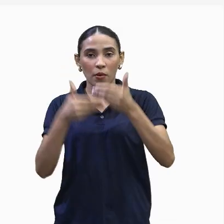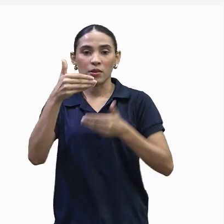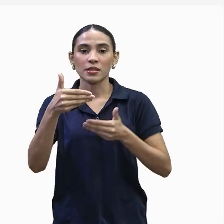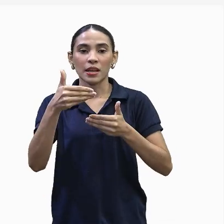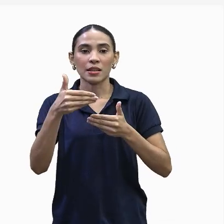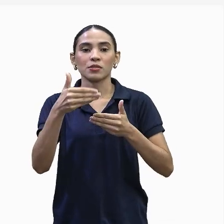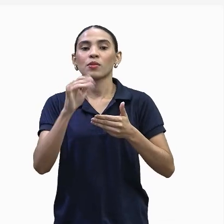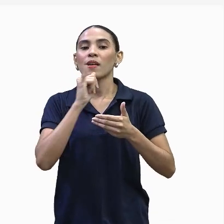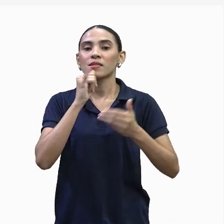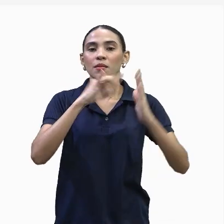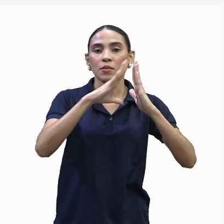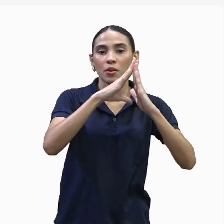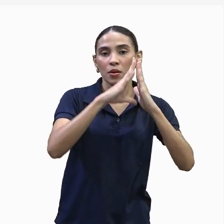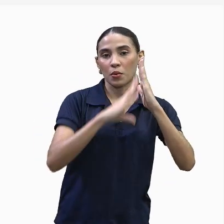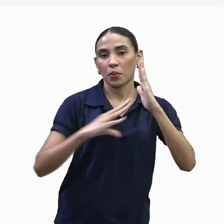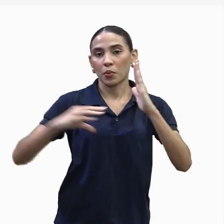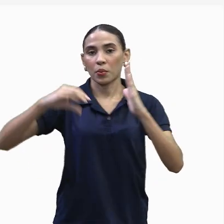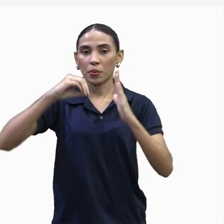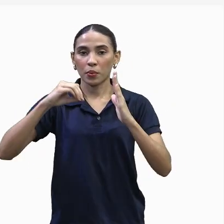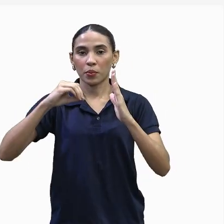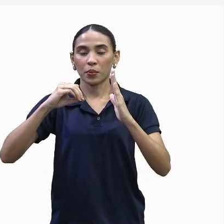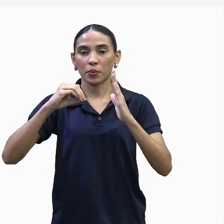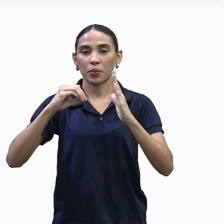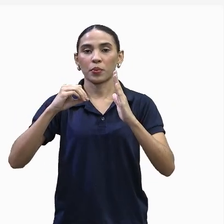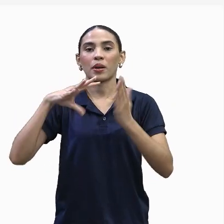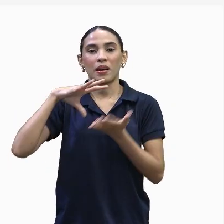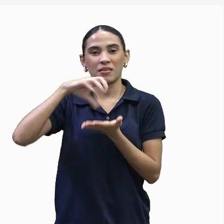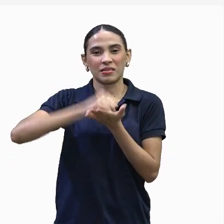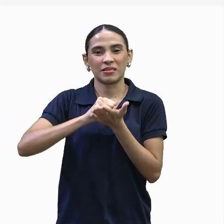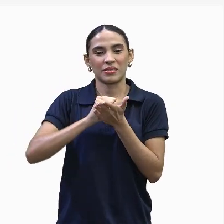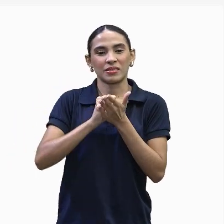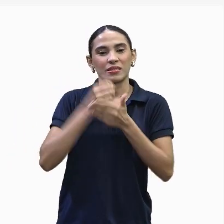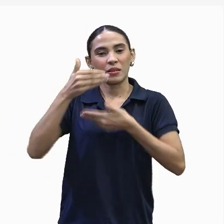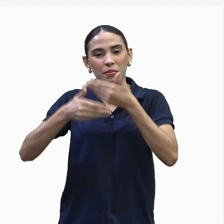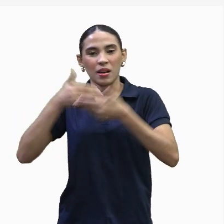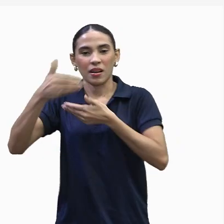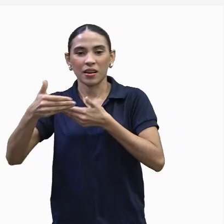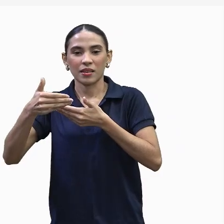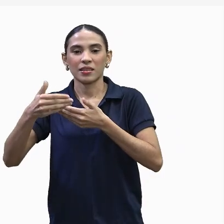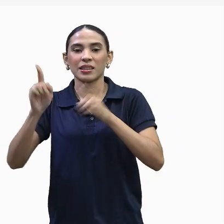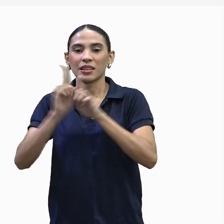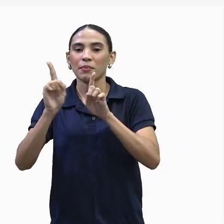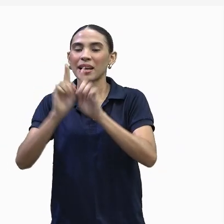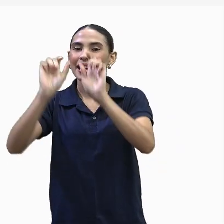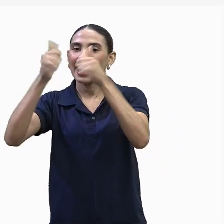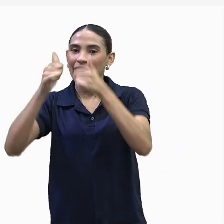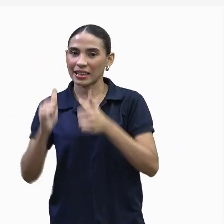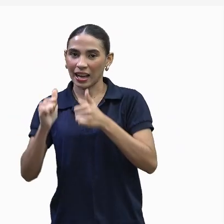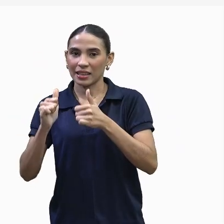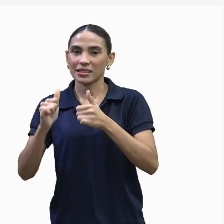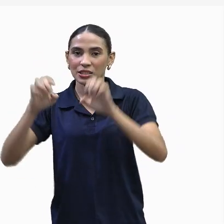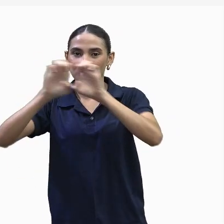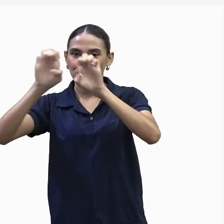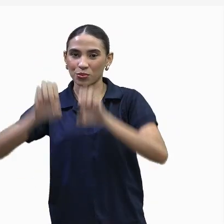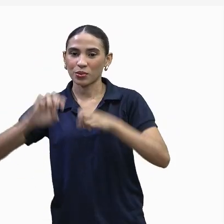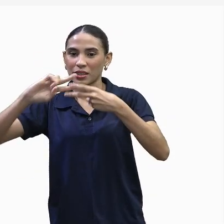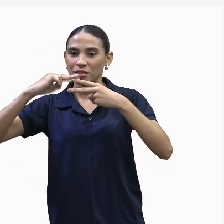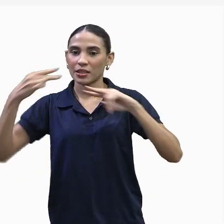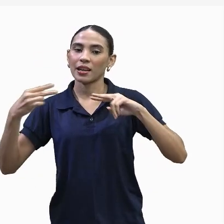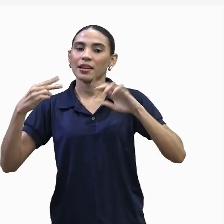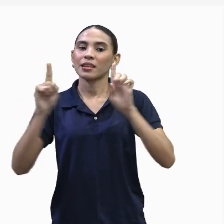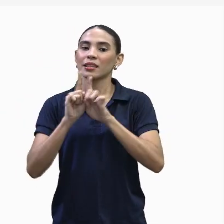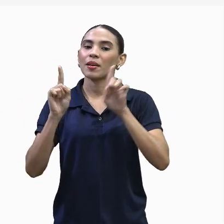de replicação, transcrição, tradução do código genético, assim como